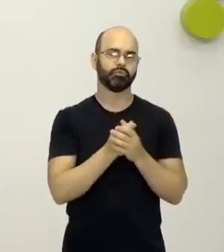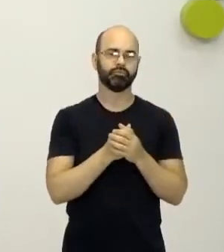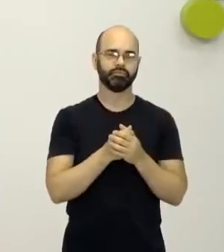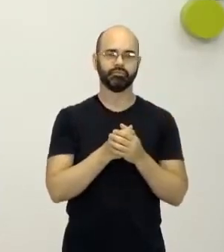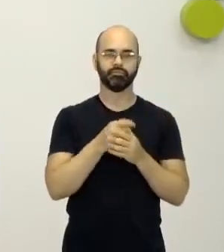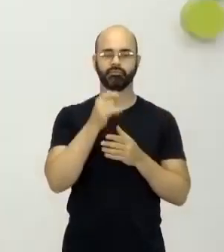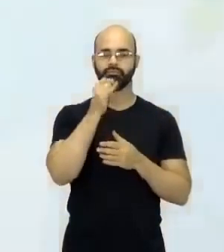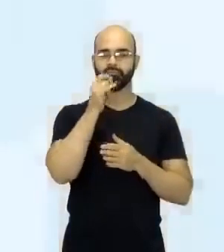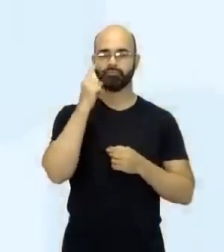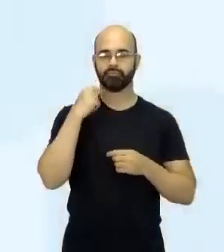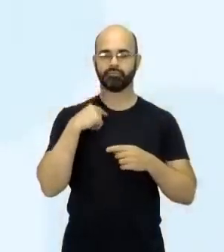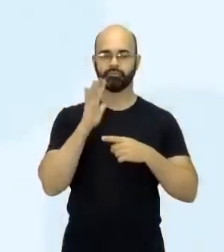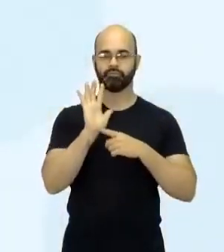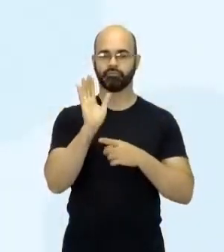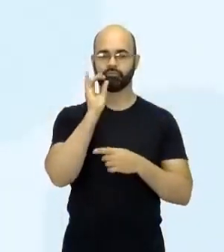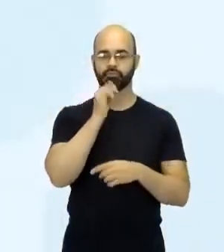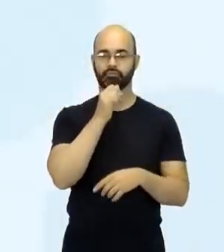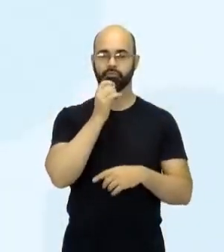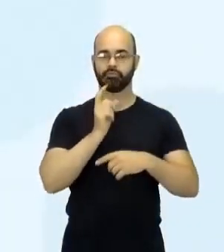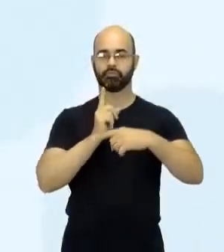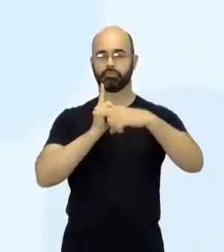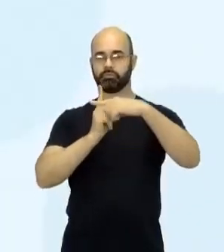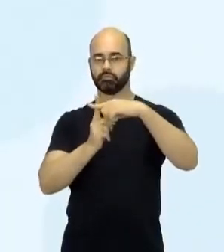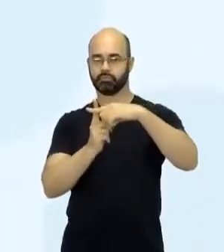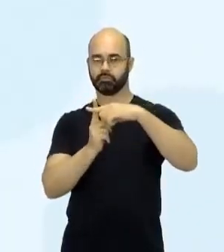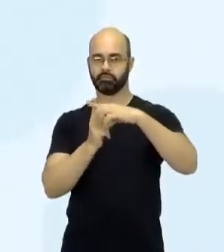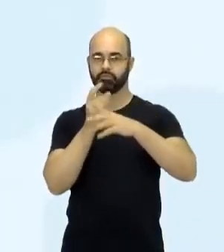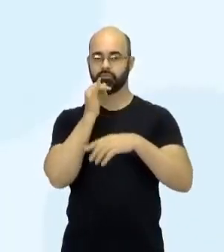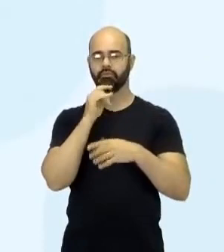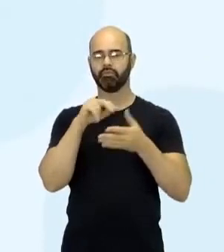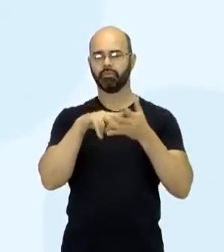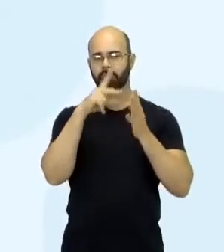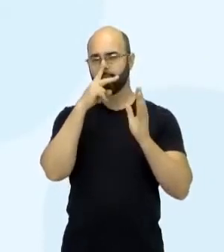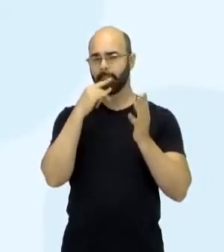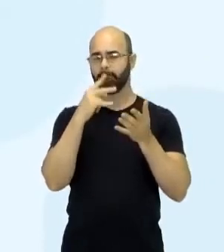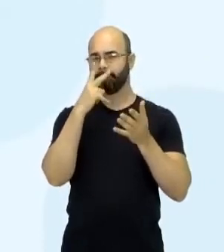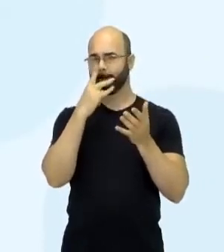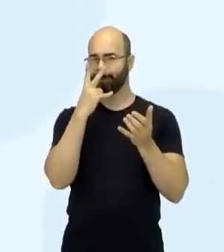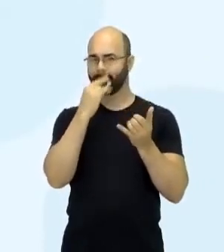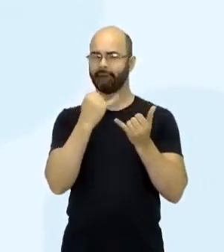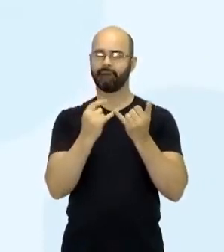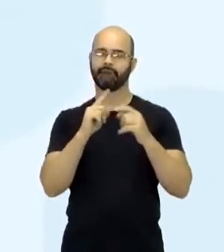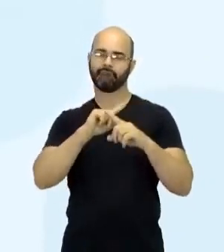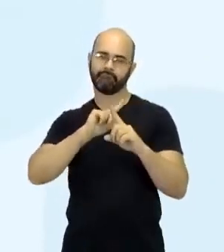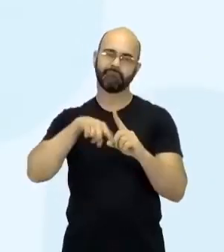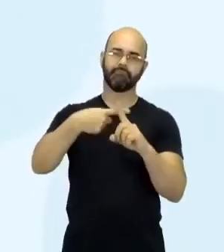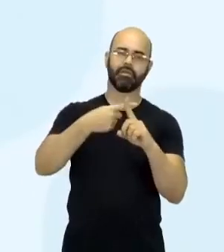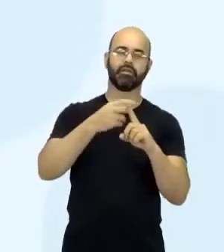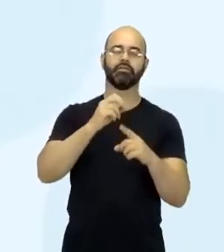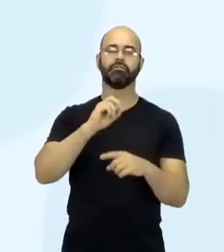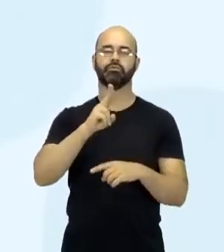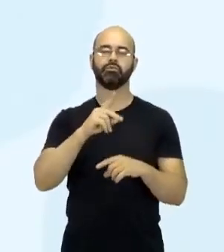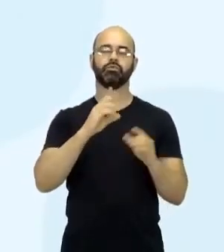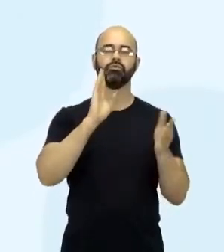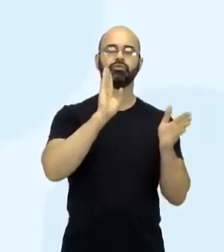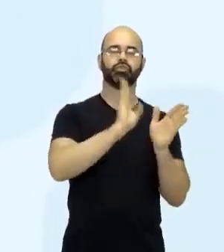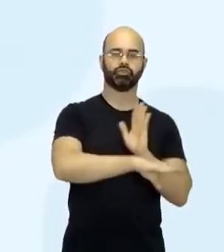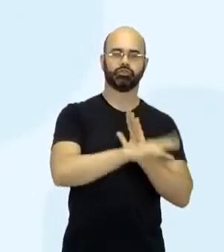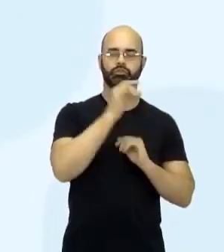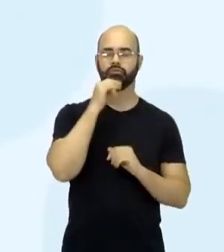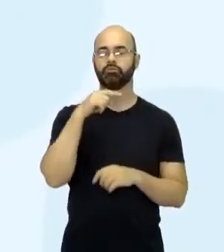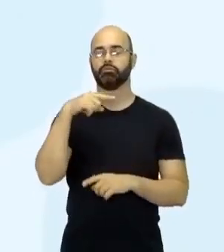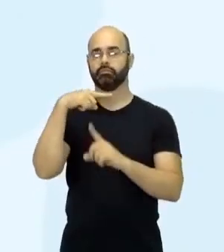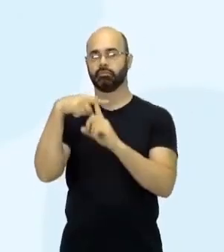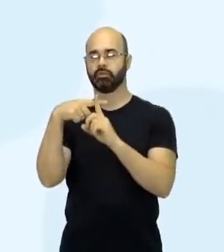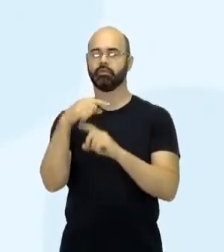telinha nós vamos relembrar, então, como se fosse uma adição e uma subtração, né? Nós vimos ontem na aula essa ideia bem simples aí